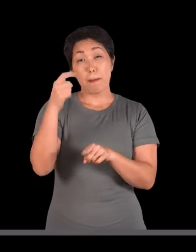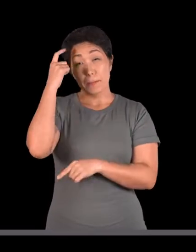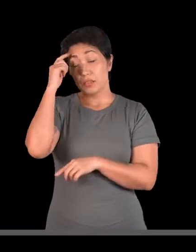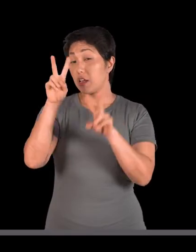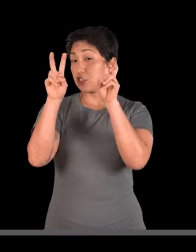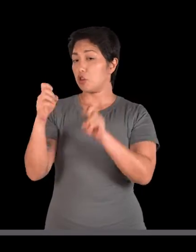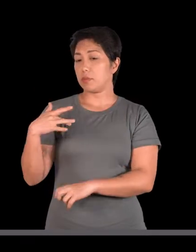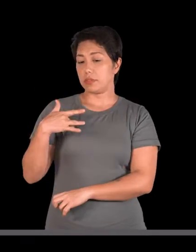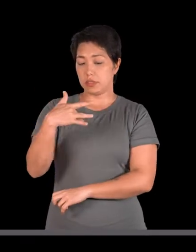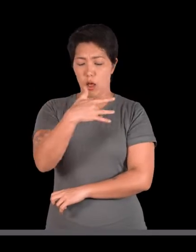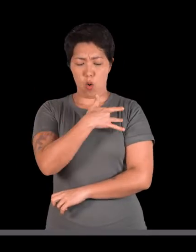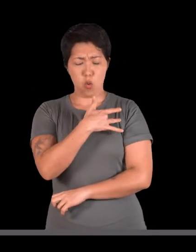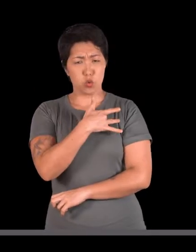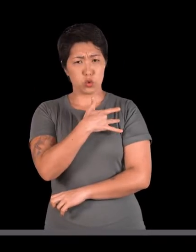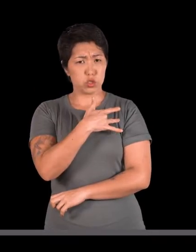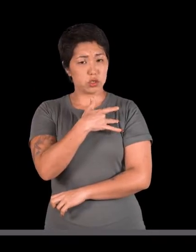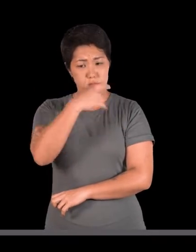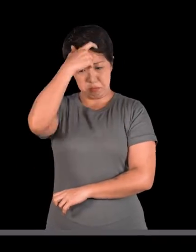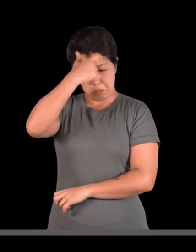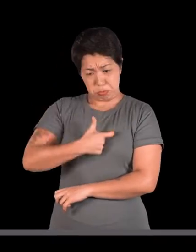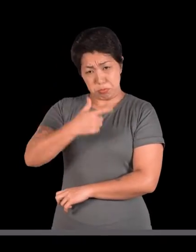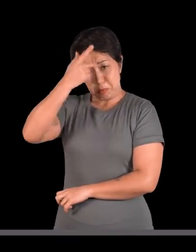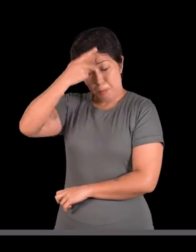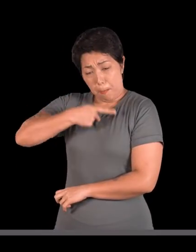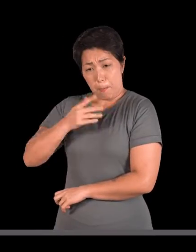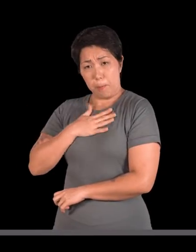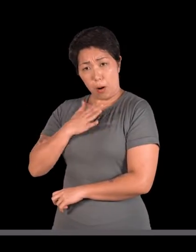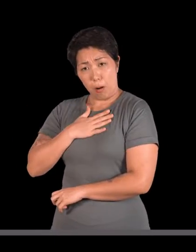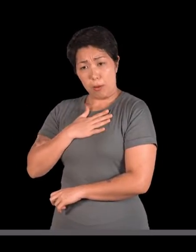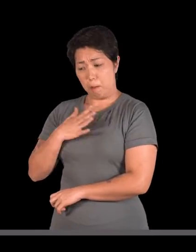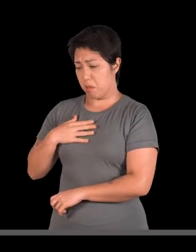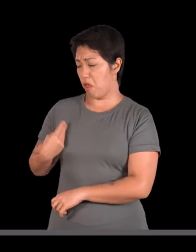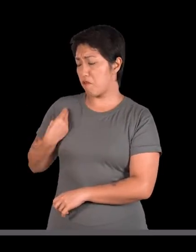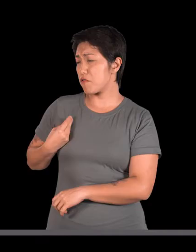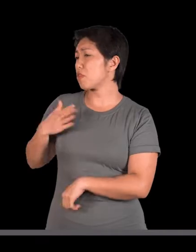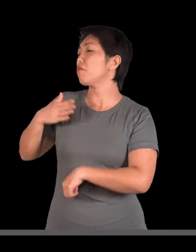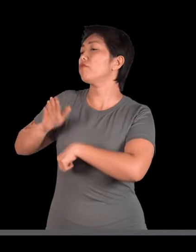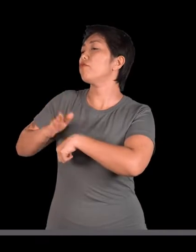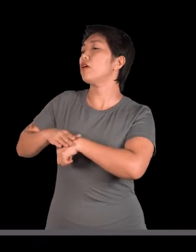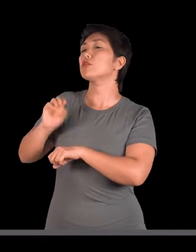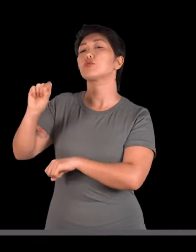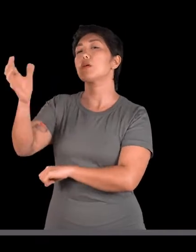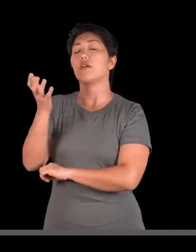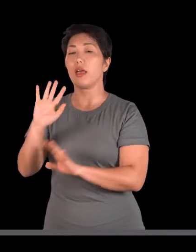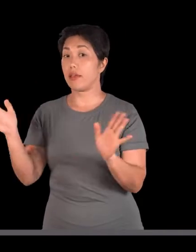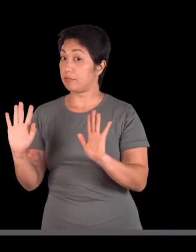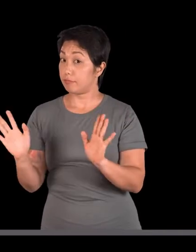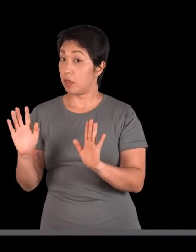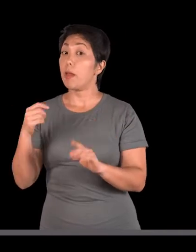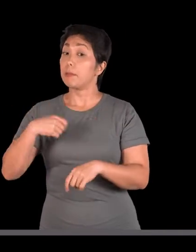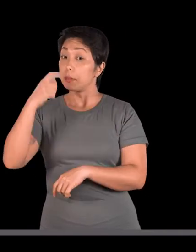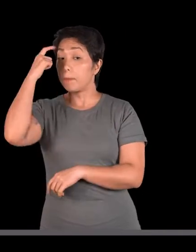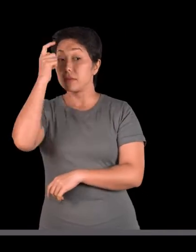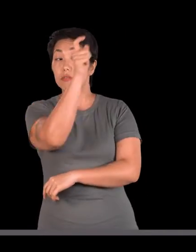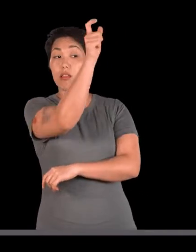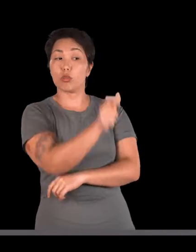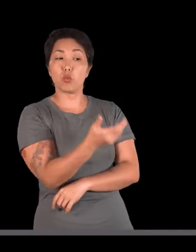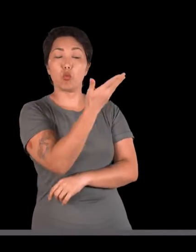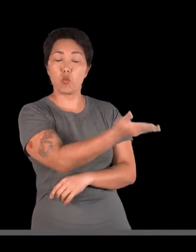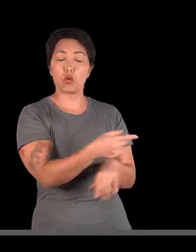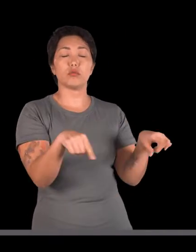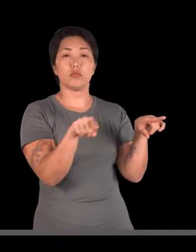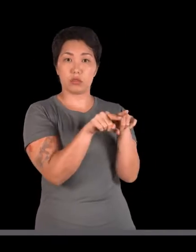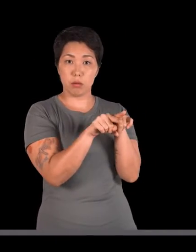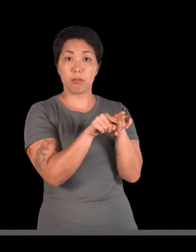fala de saúde, é que nem sempre é só sobre você. É minha vida, eu faço o que eu quero. Não. A gente precisa pensar no outro, a